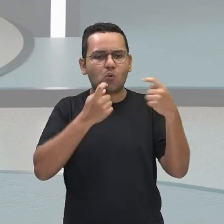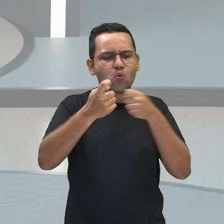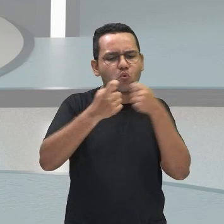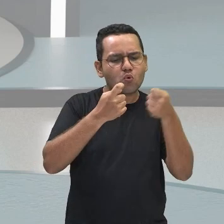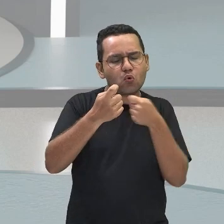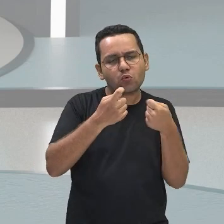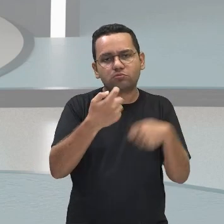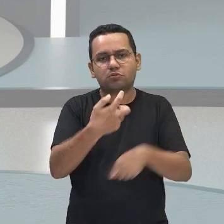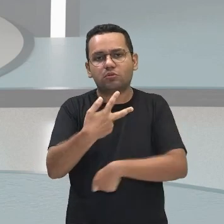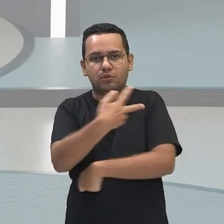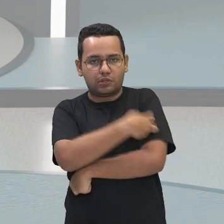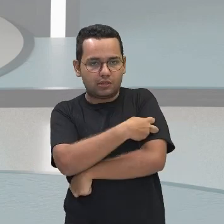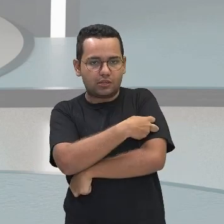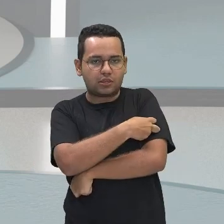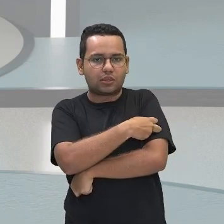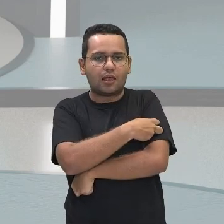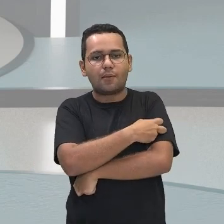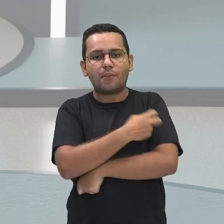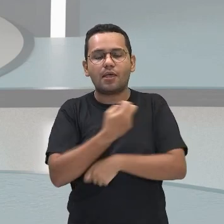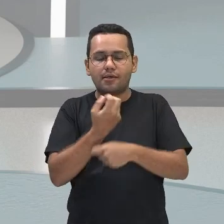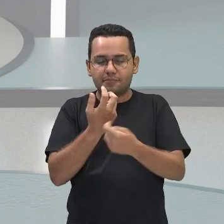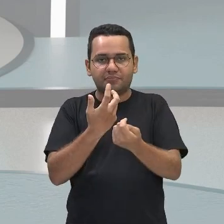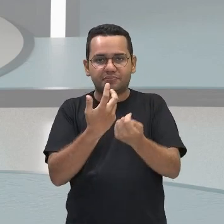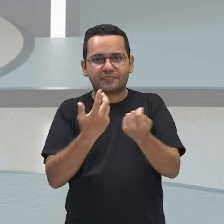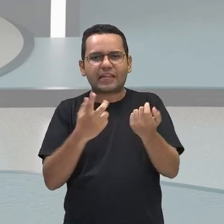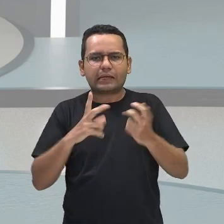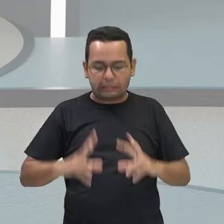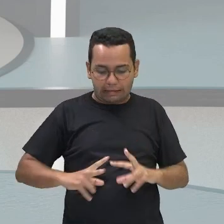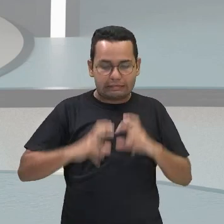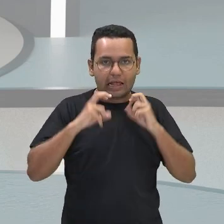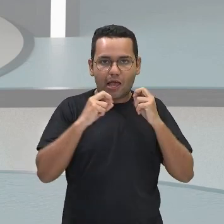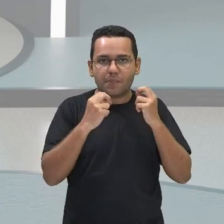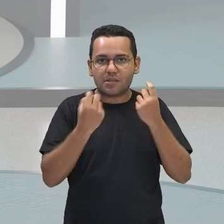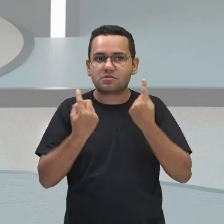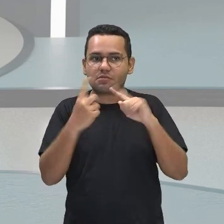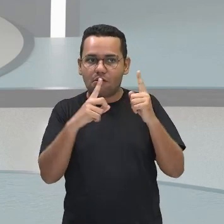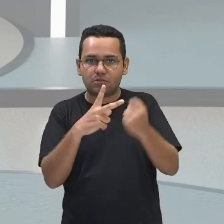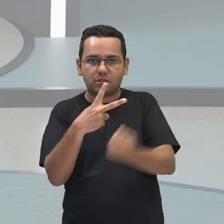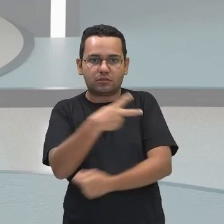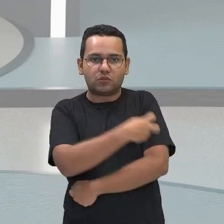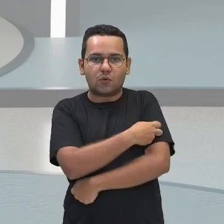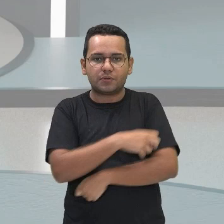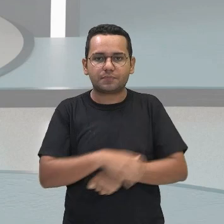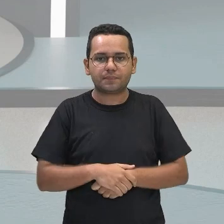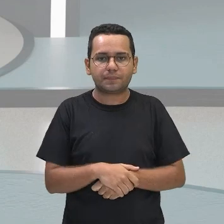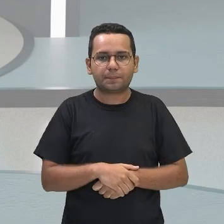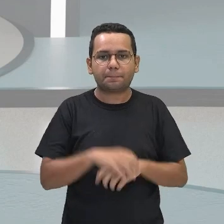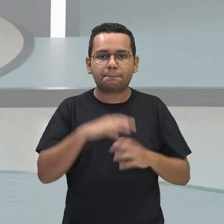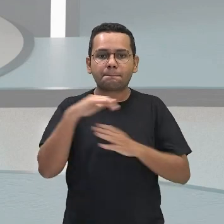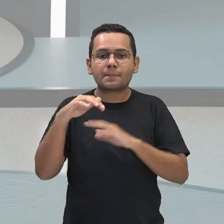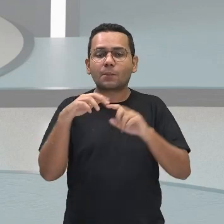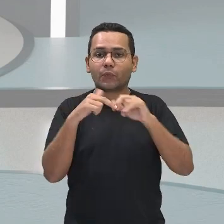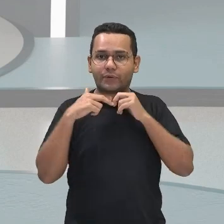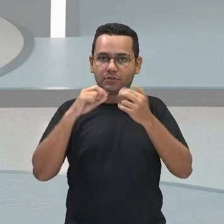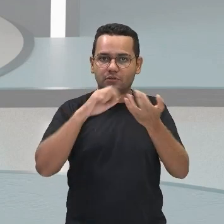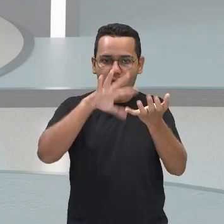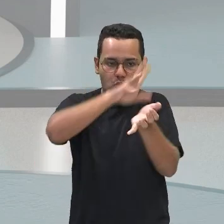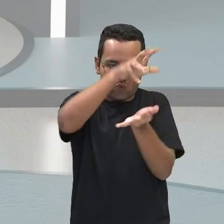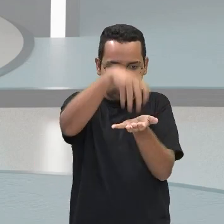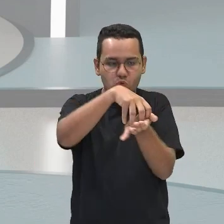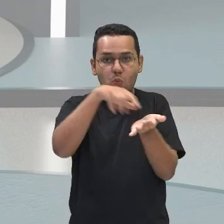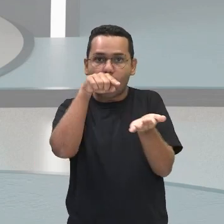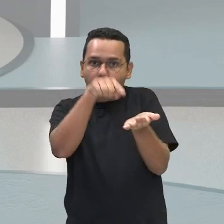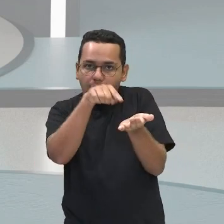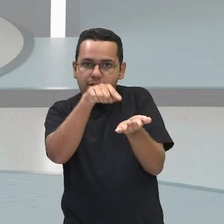é essa aí a agência responsável, ela é contratada, né, pelos governos, pelas federações, para quê? Para poder fazer